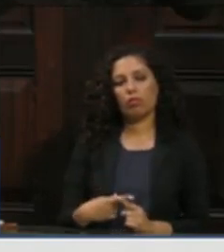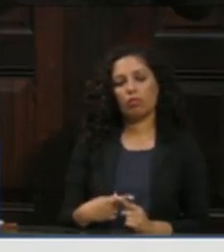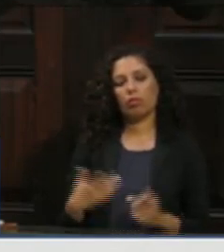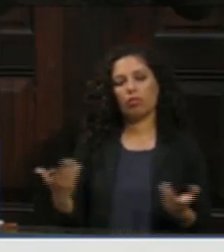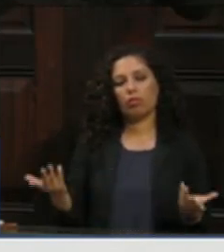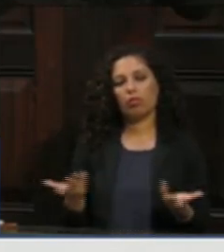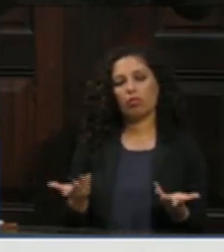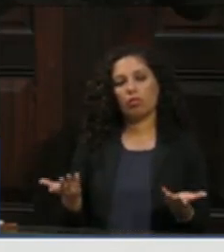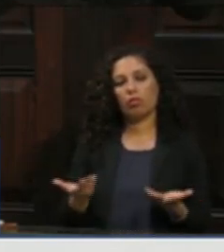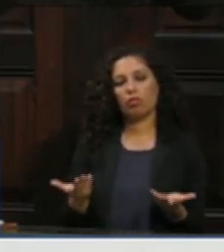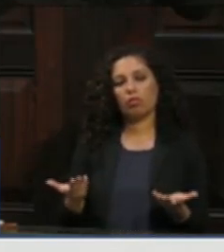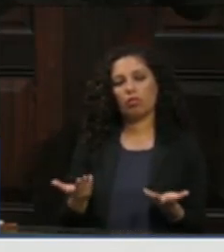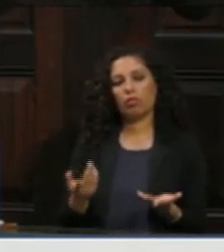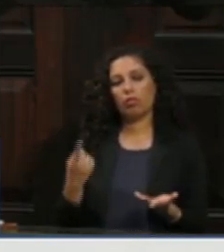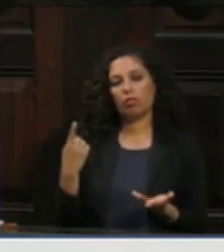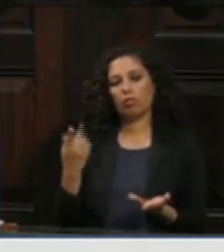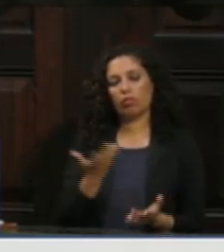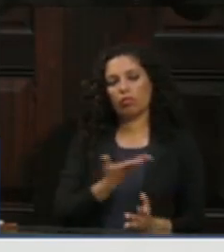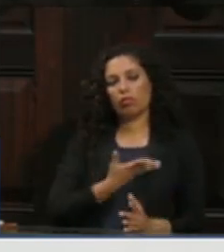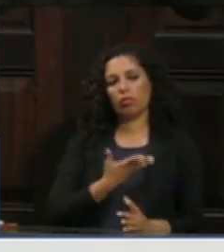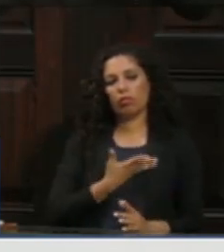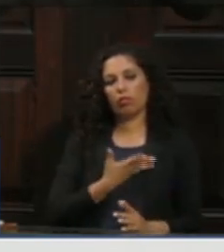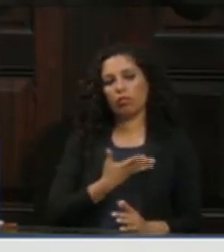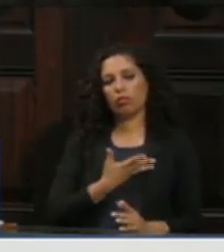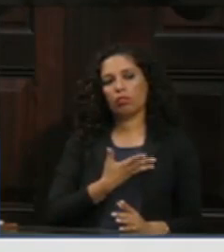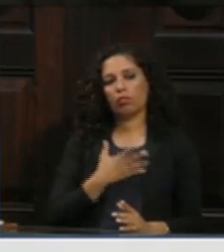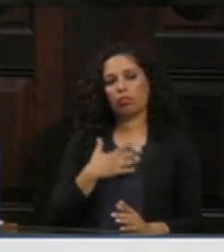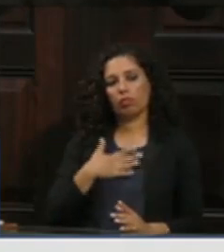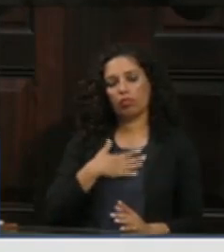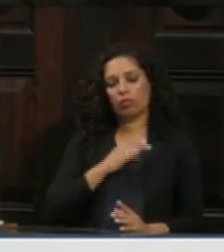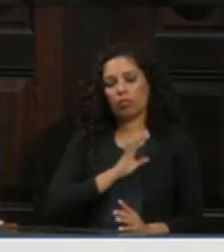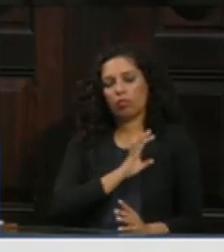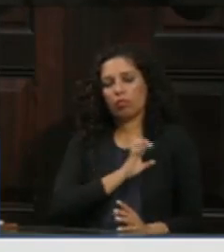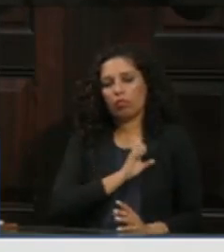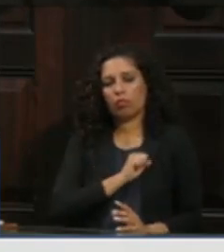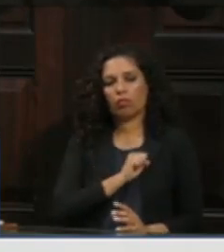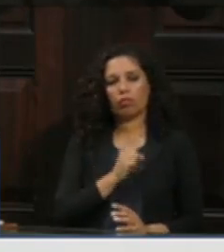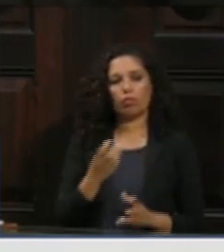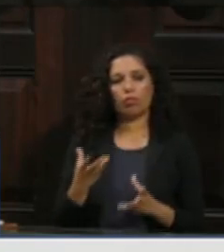colheu o parecer do PL 3873.